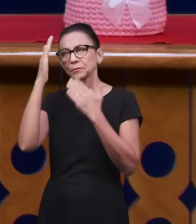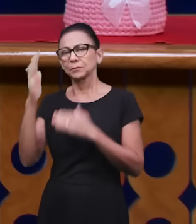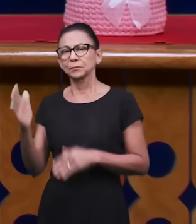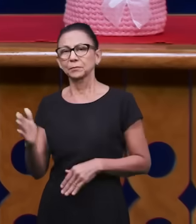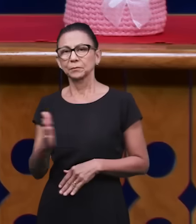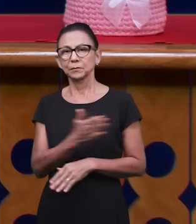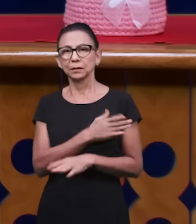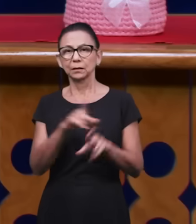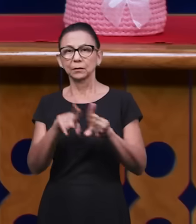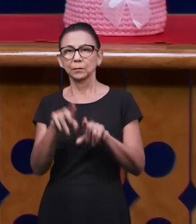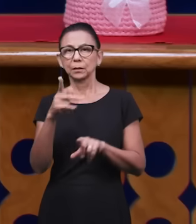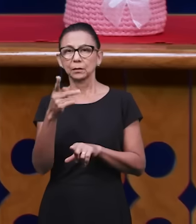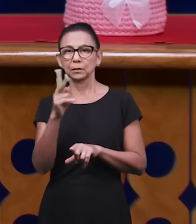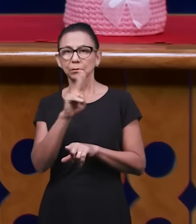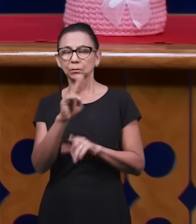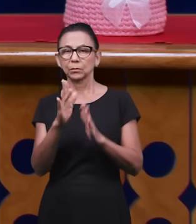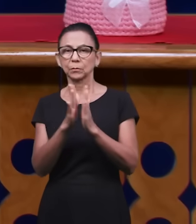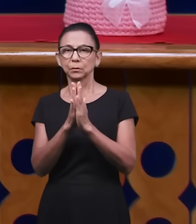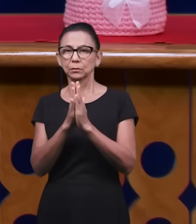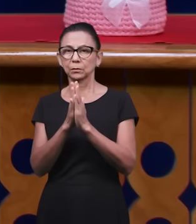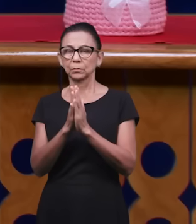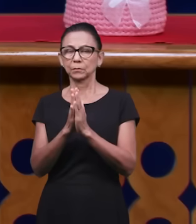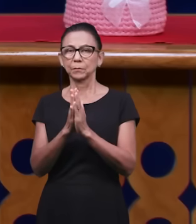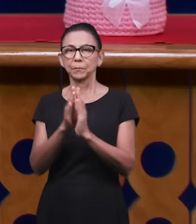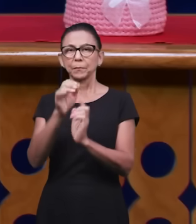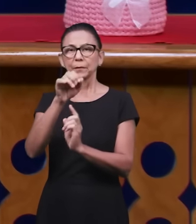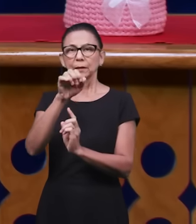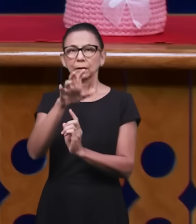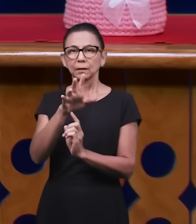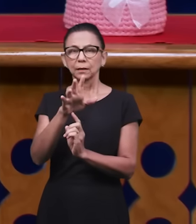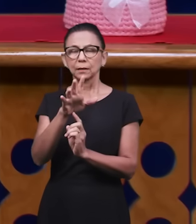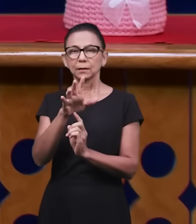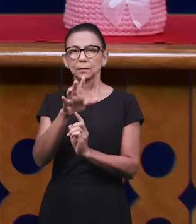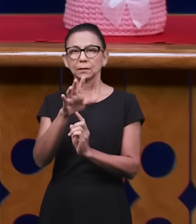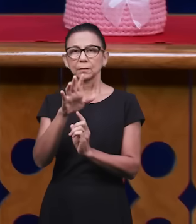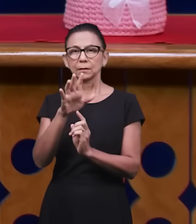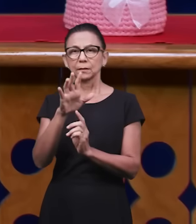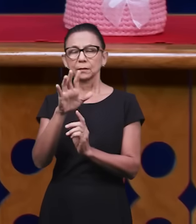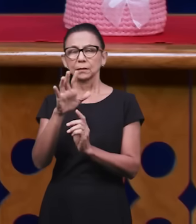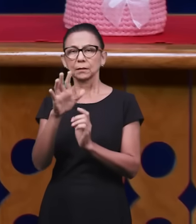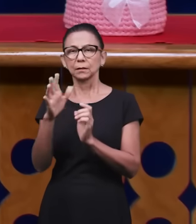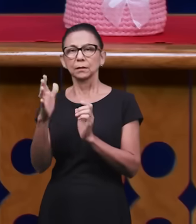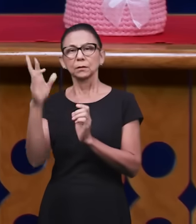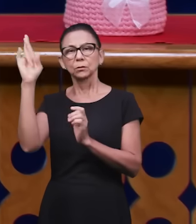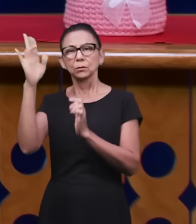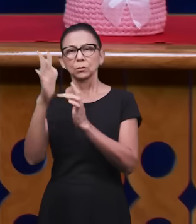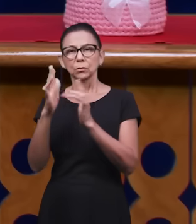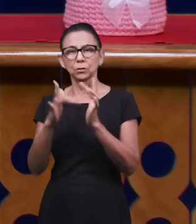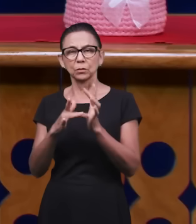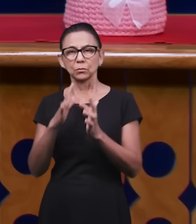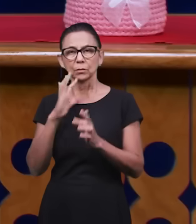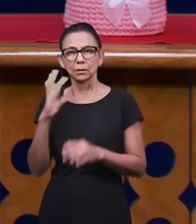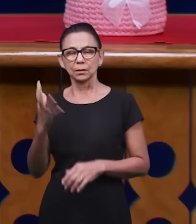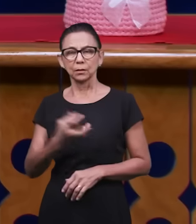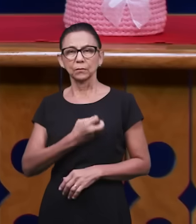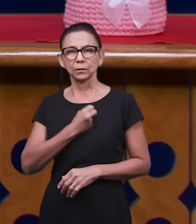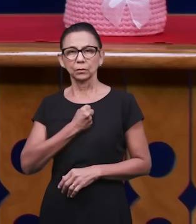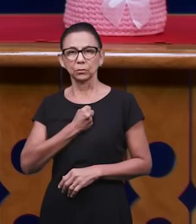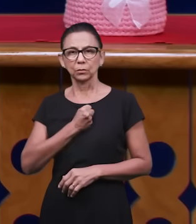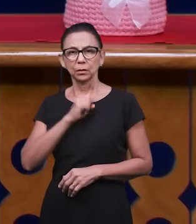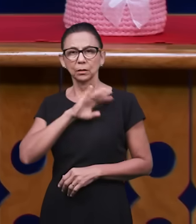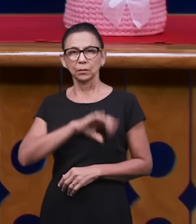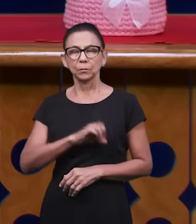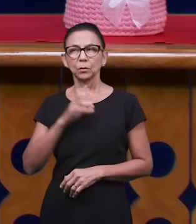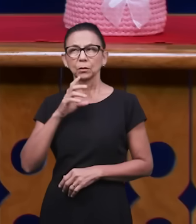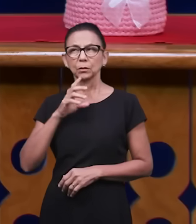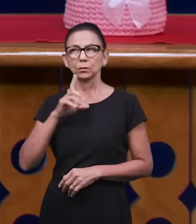teu nome também queremos dizer que a graça salvadora do Senhor Jesus, o amor de Deus,